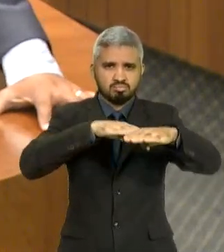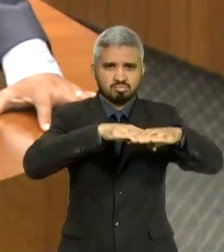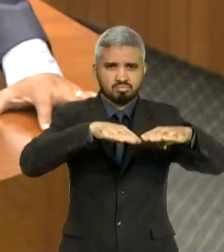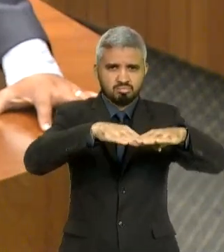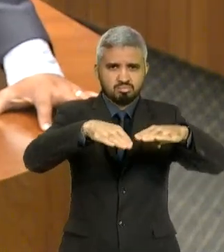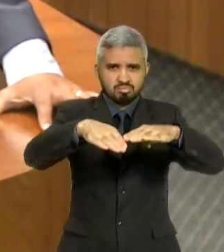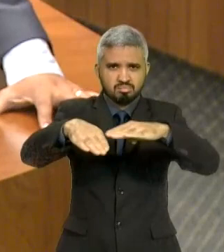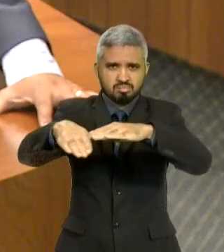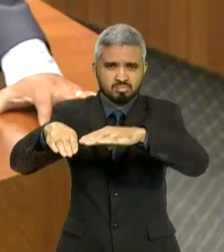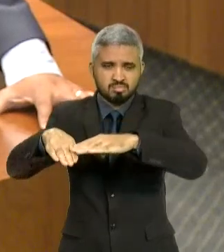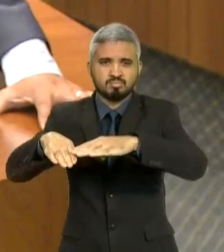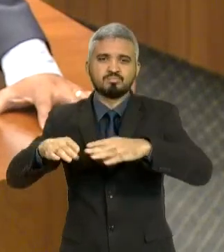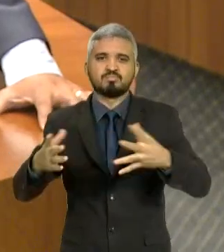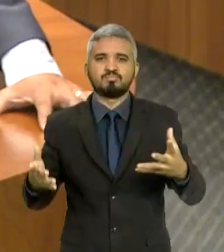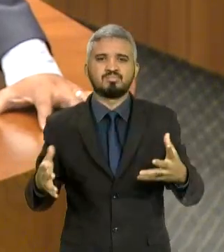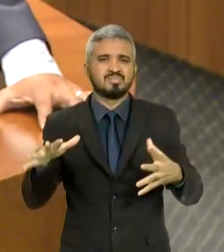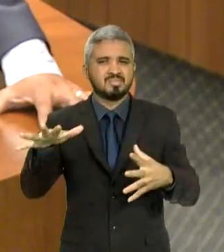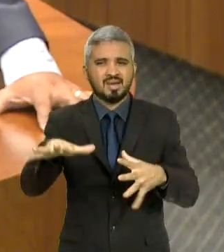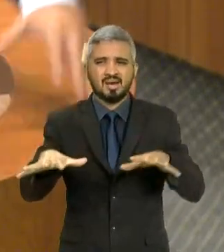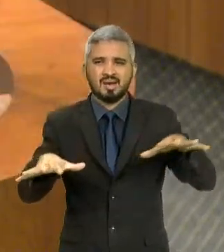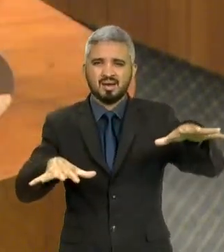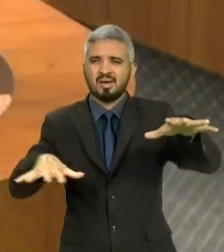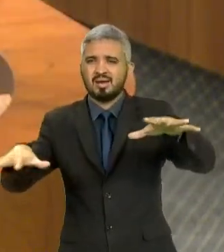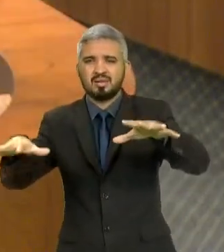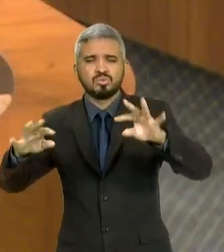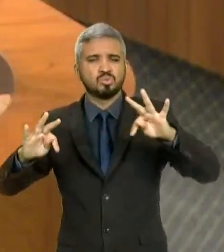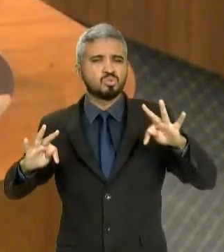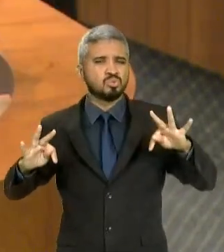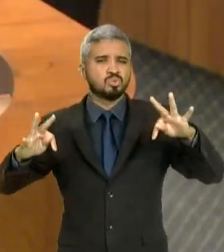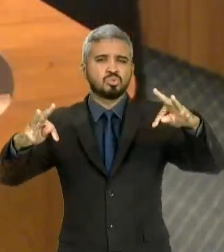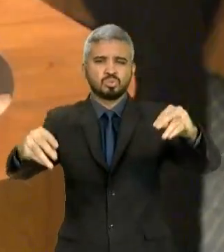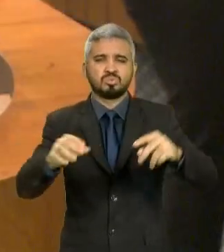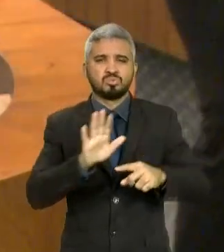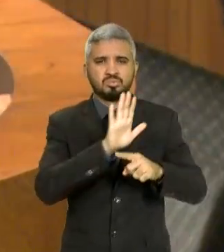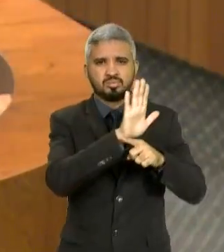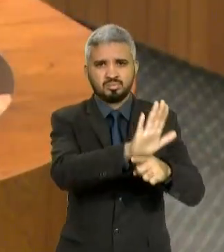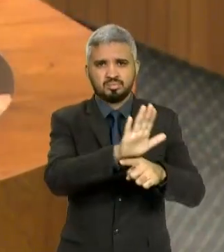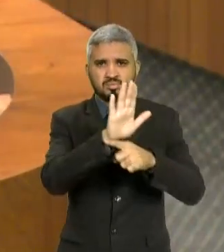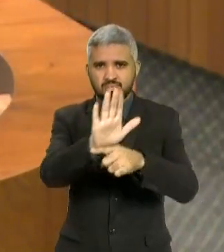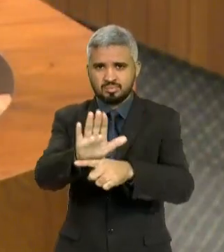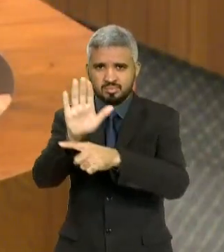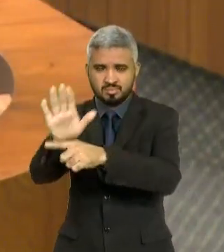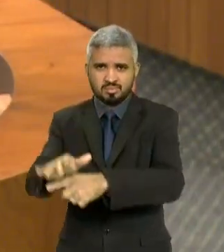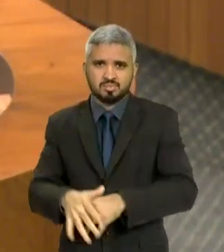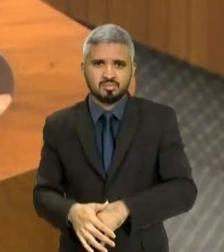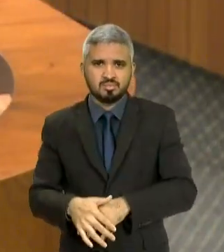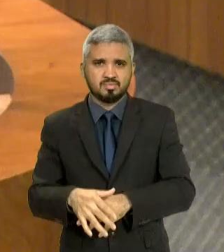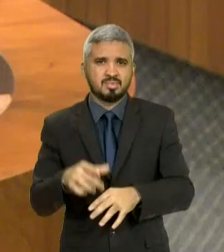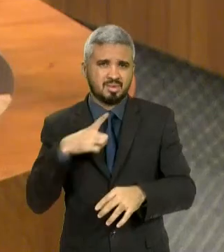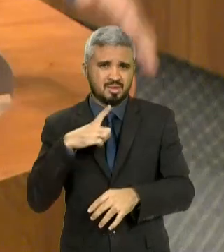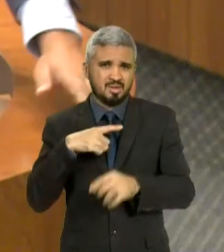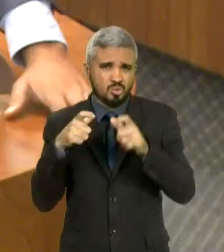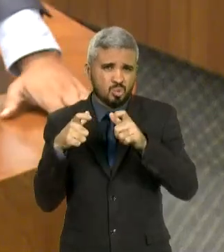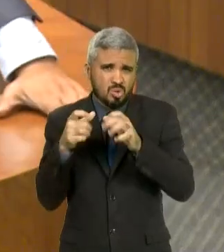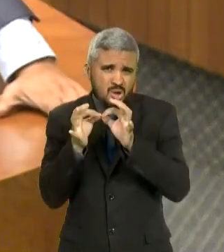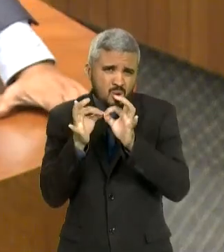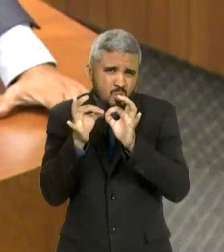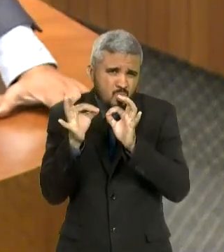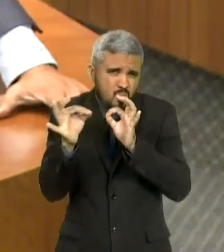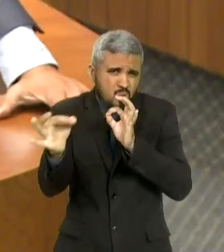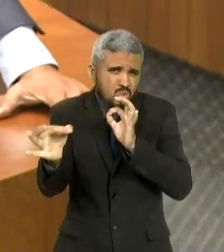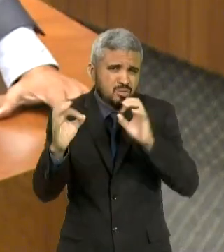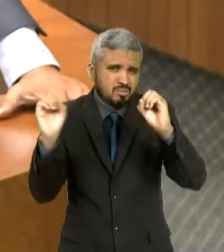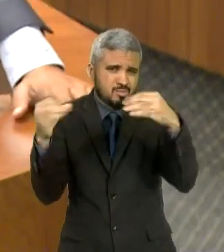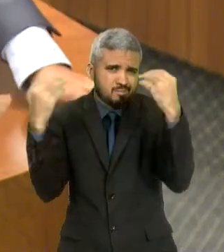levar obras em todas as áreas. Uma ambulância na comunidade mais distante. Para alguém pode